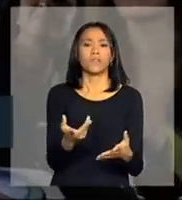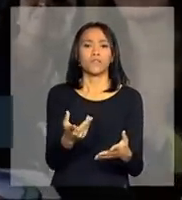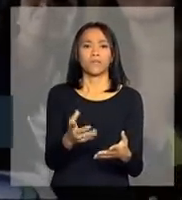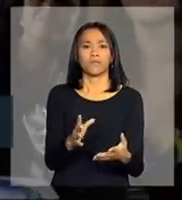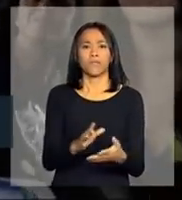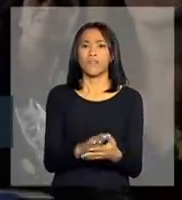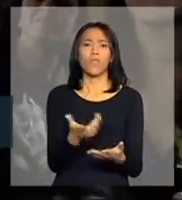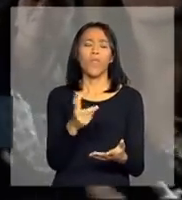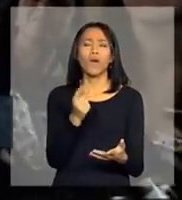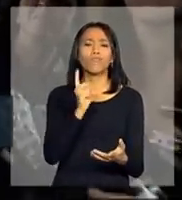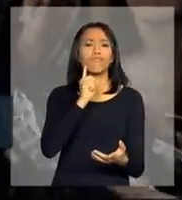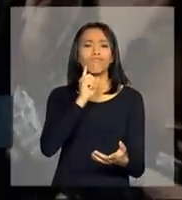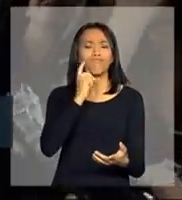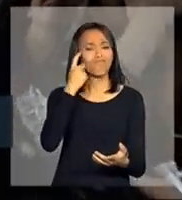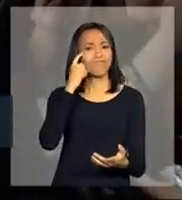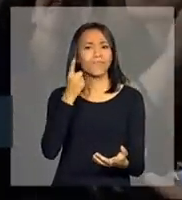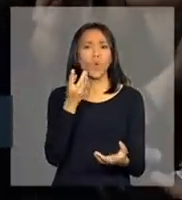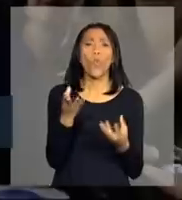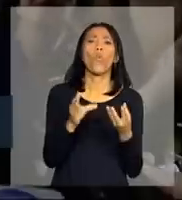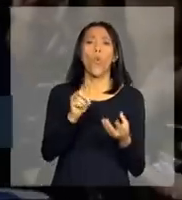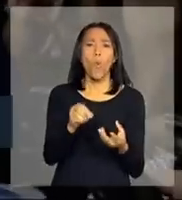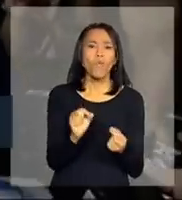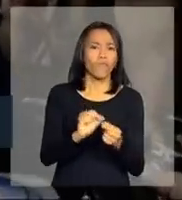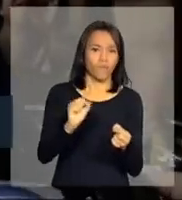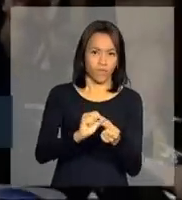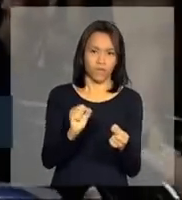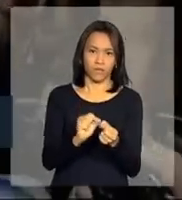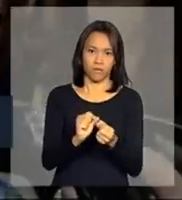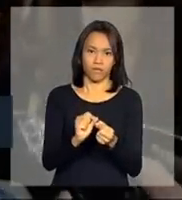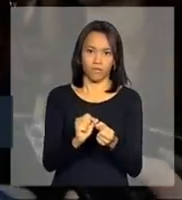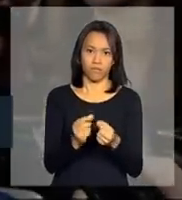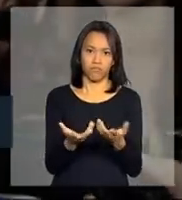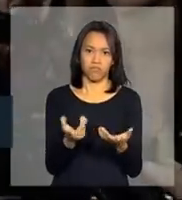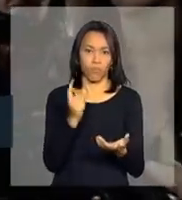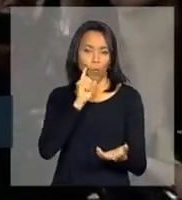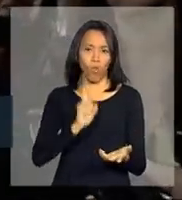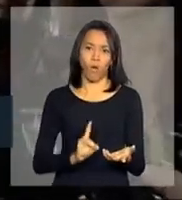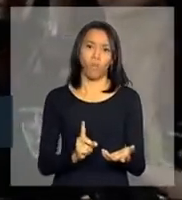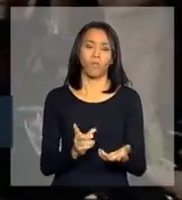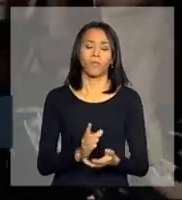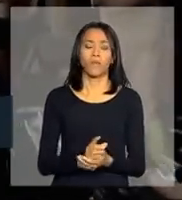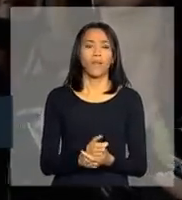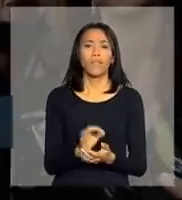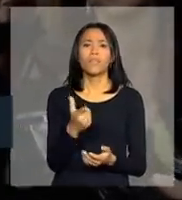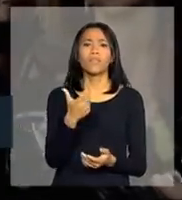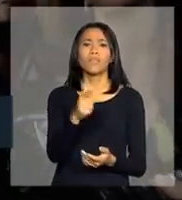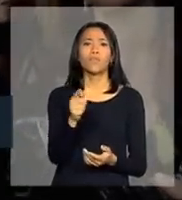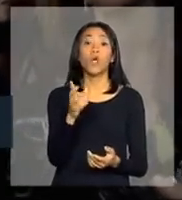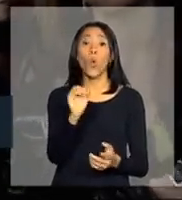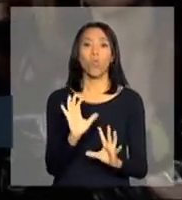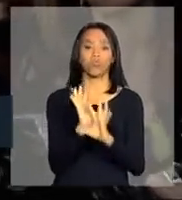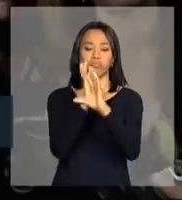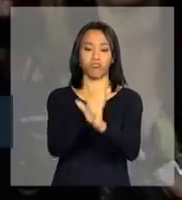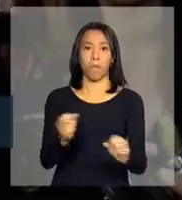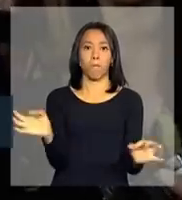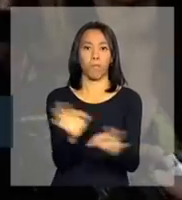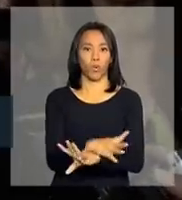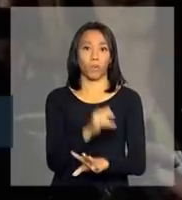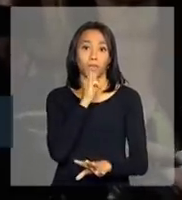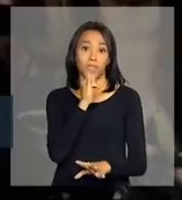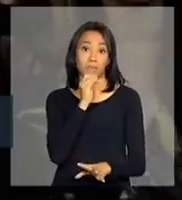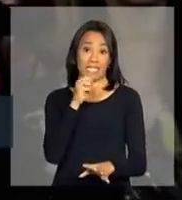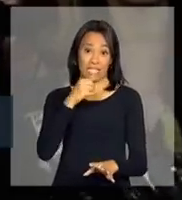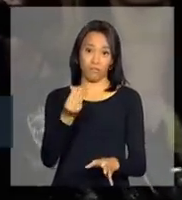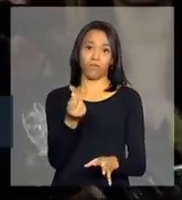não se cogitava em fazer subsídios. Não há como fechar a conta. Se você ganha